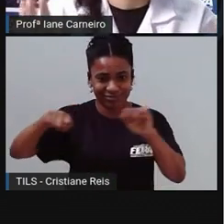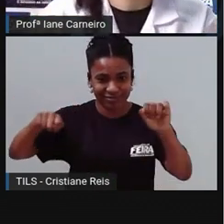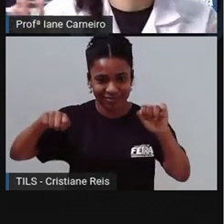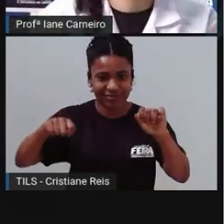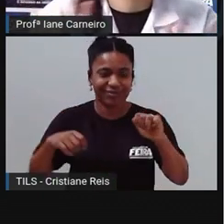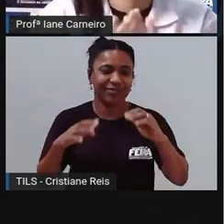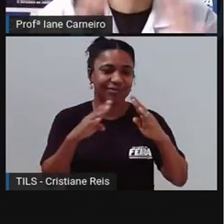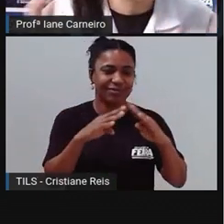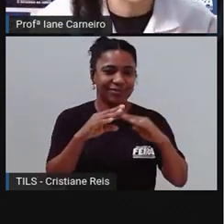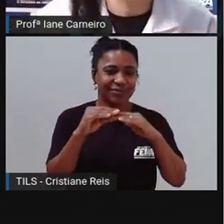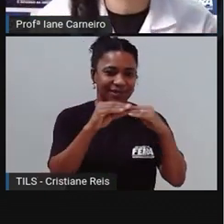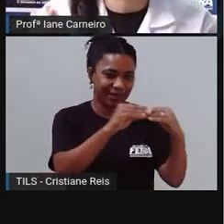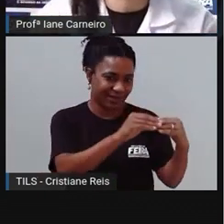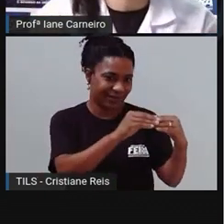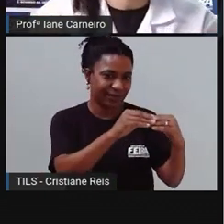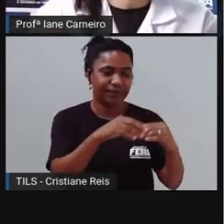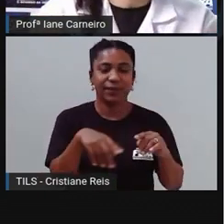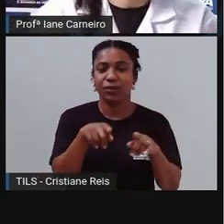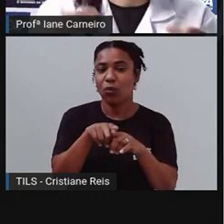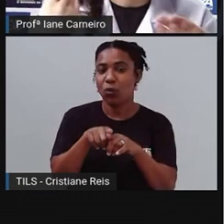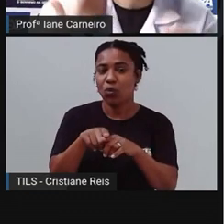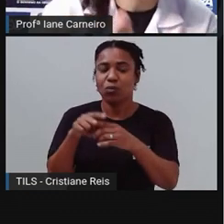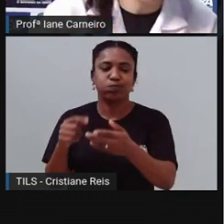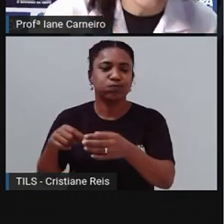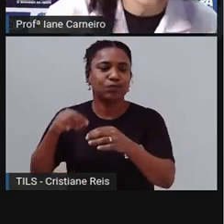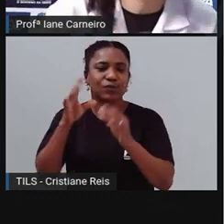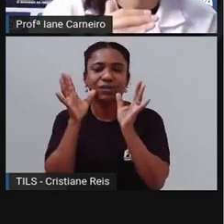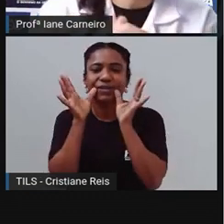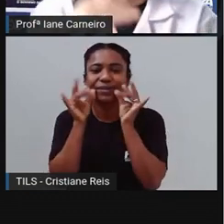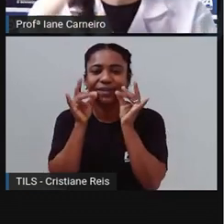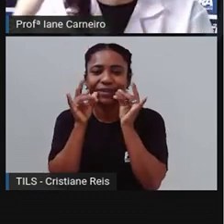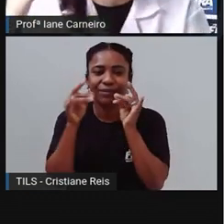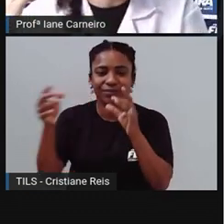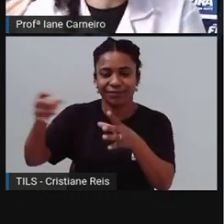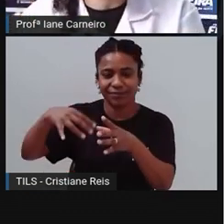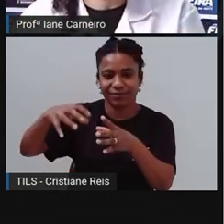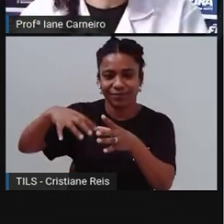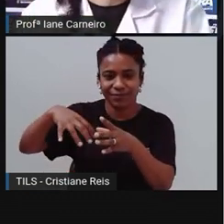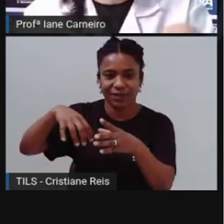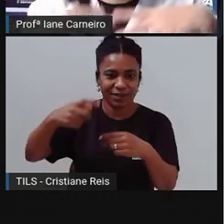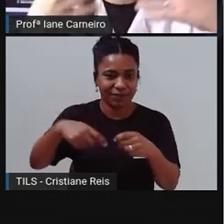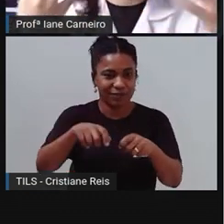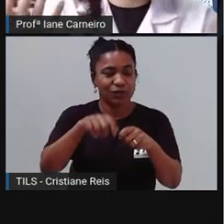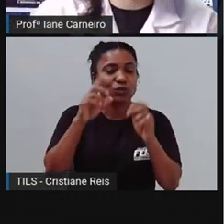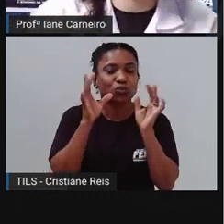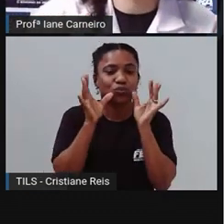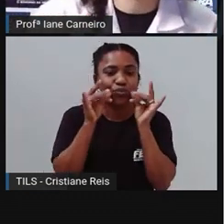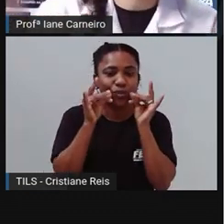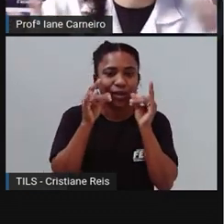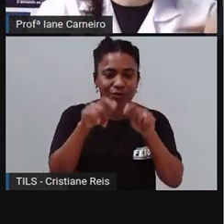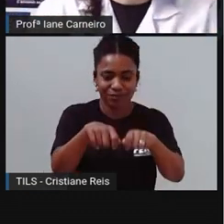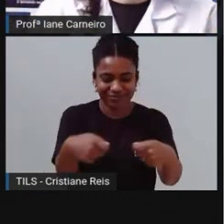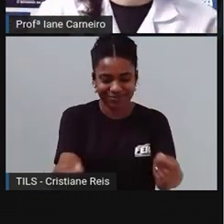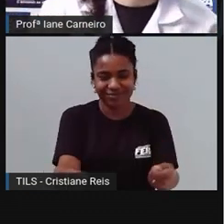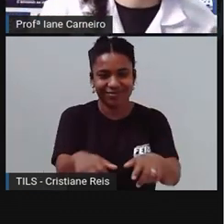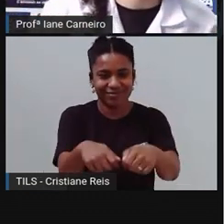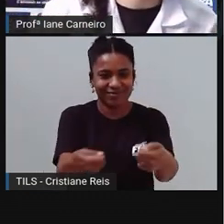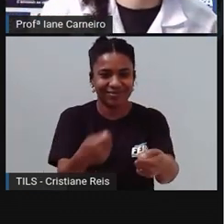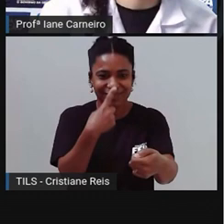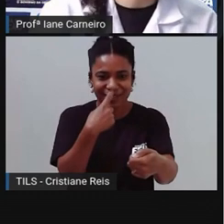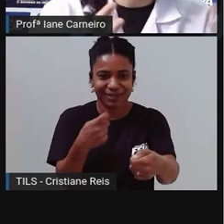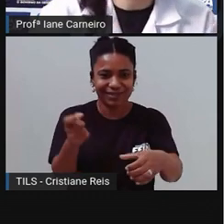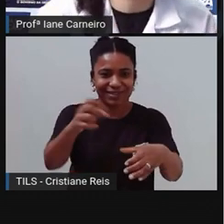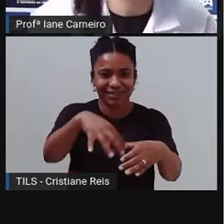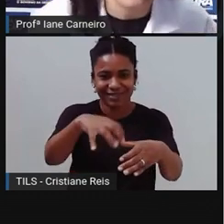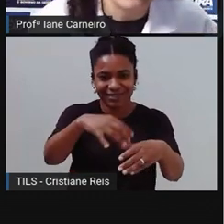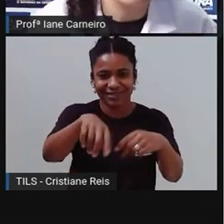exemplo. Né? Tem muitas famílias que fazem isso. É uma forma de você diminuir, né, a quantidade de lixo, você reaproveitar aquela